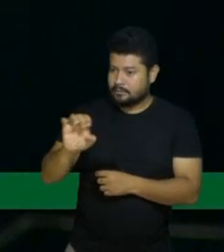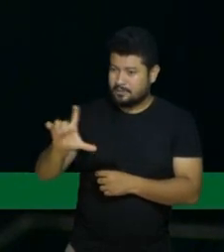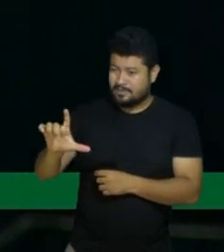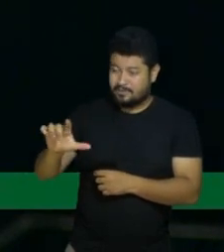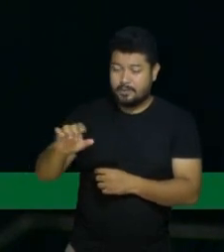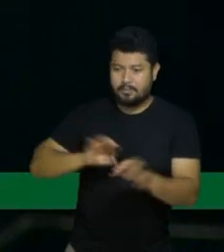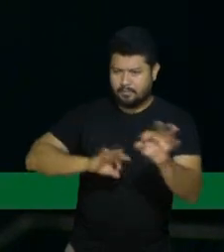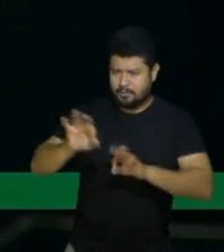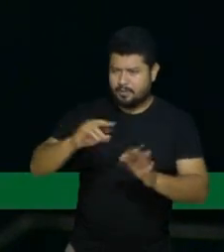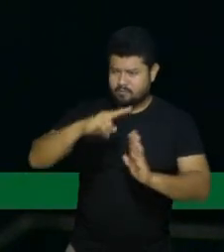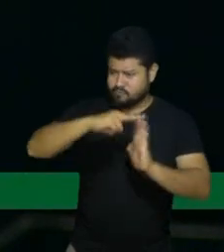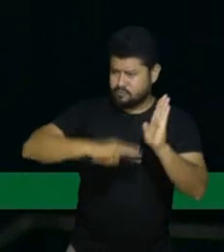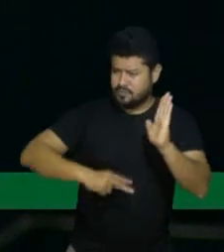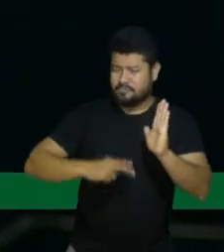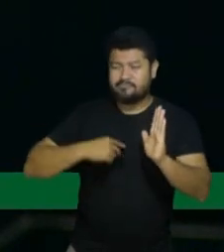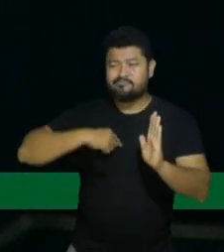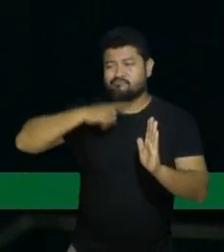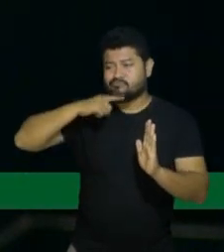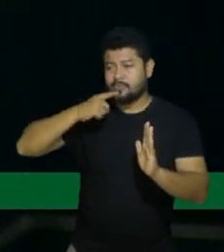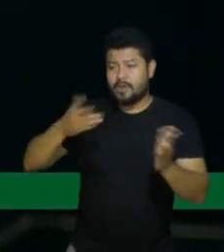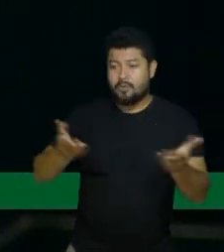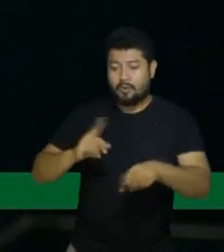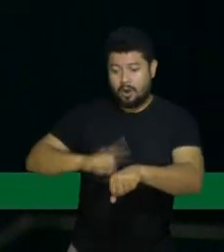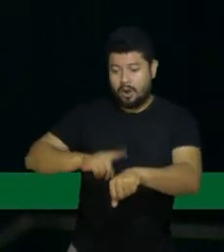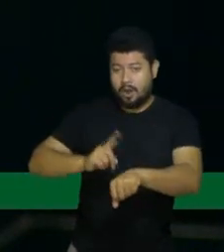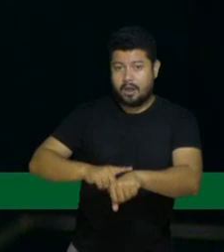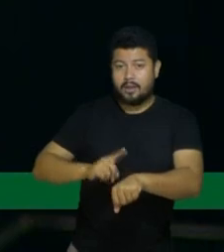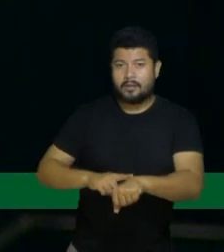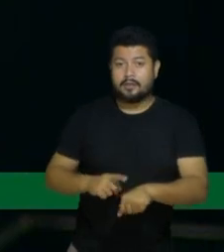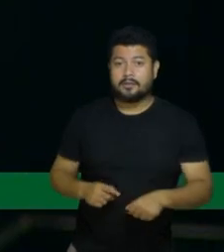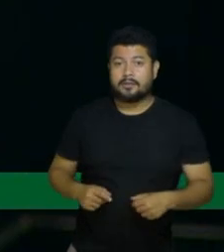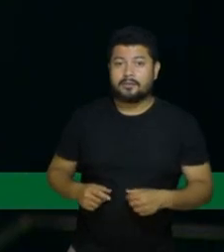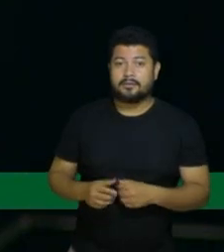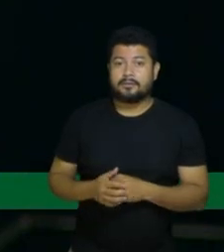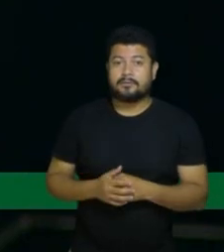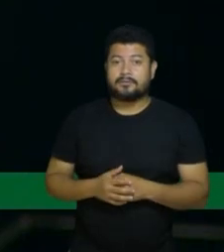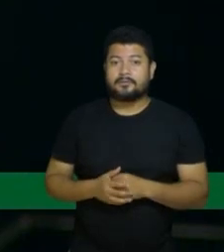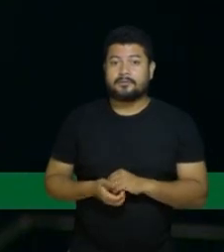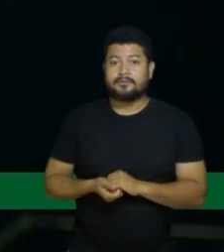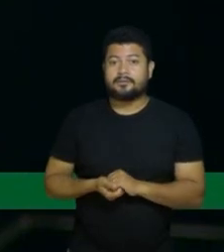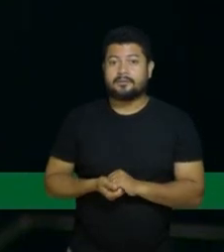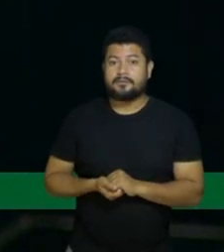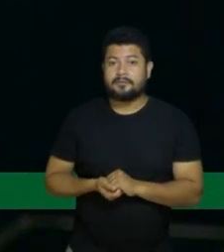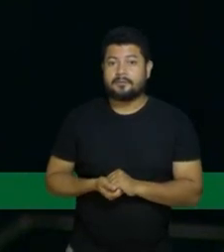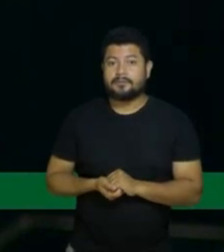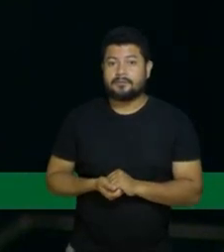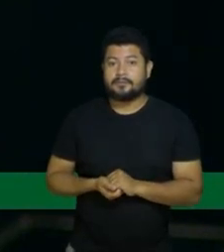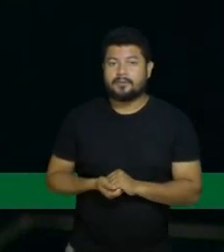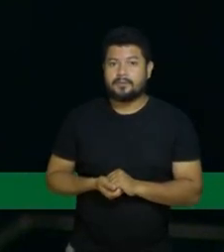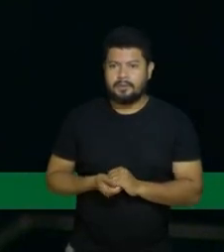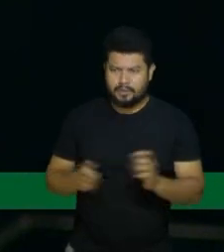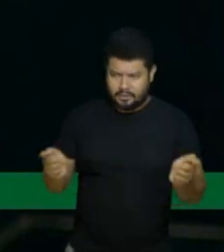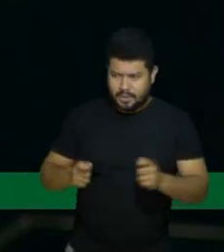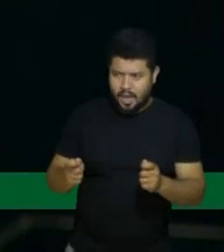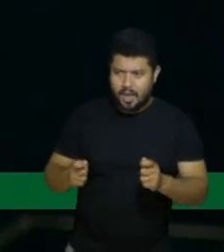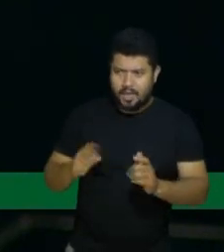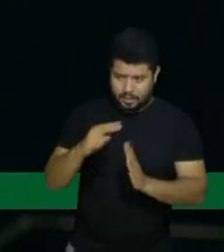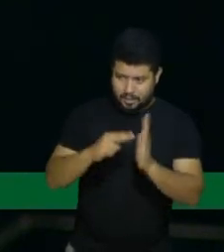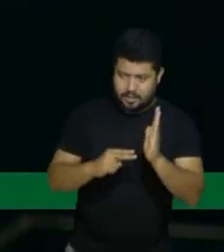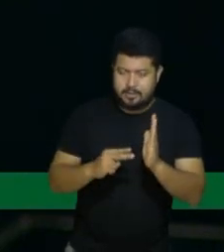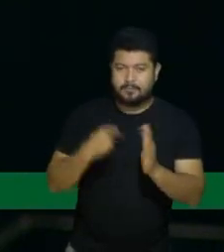imagino mesmo que ela seja composta de uma página meia será dá então